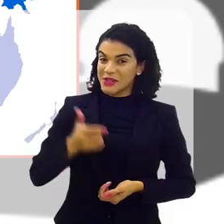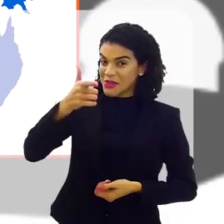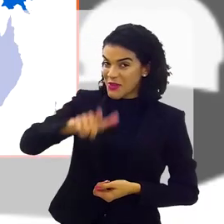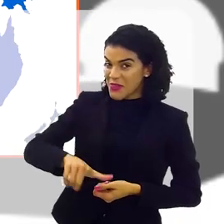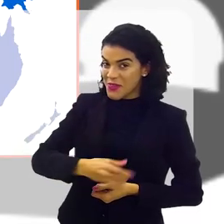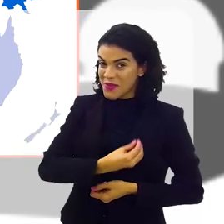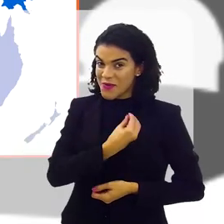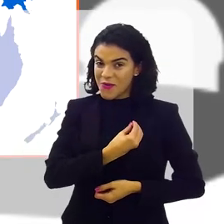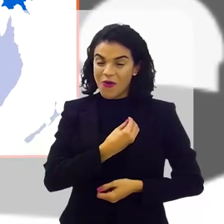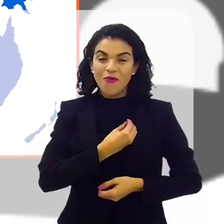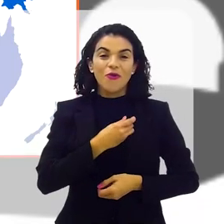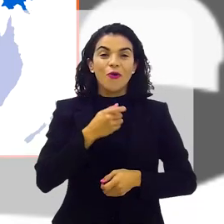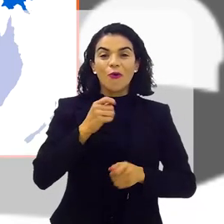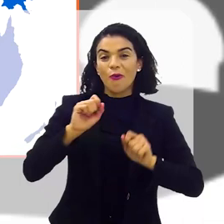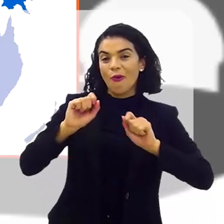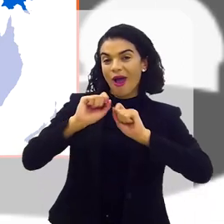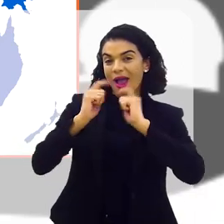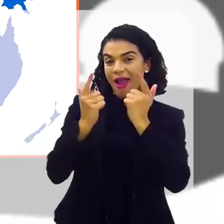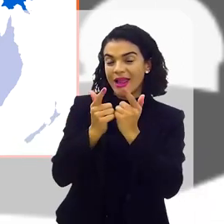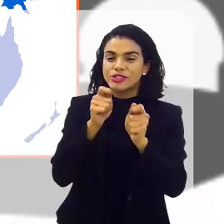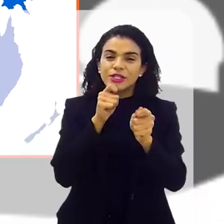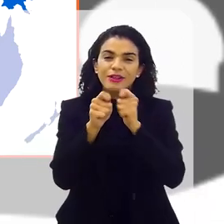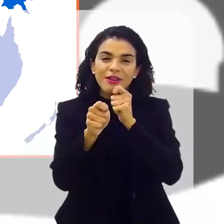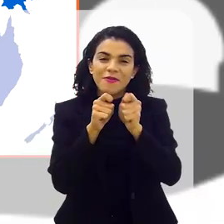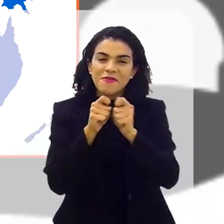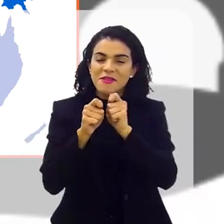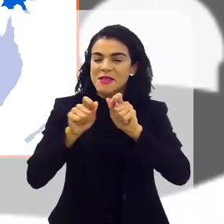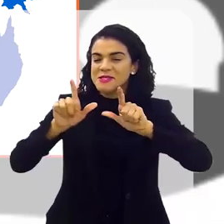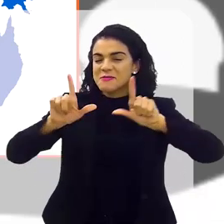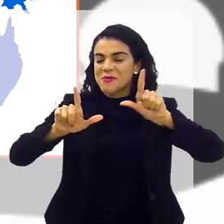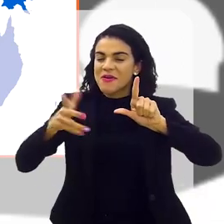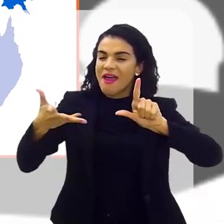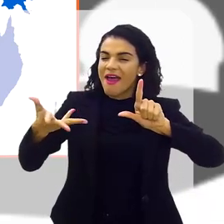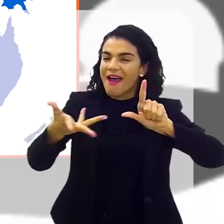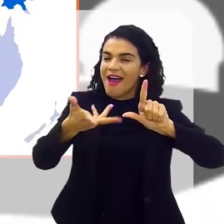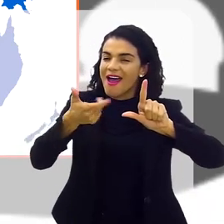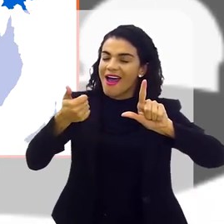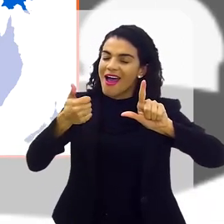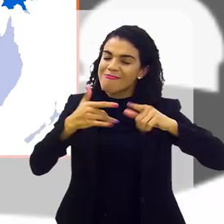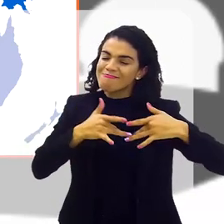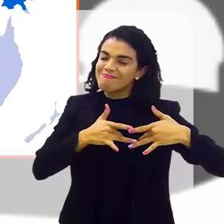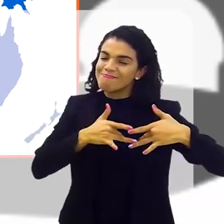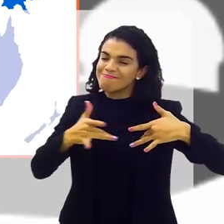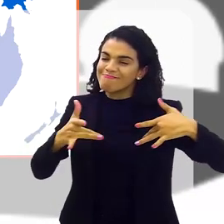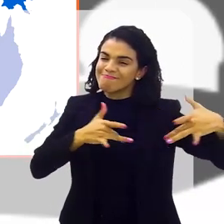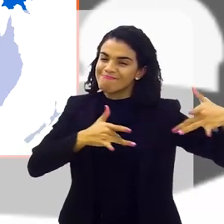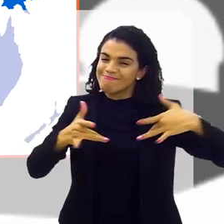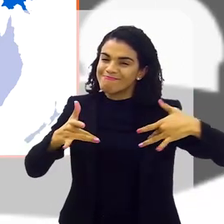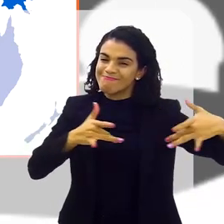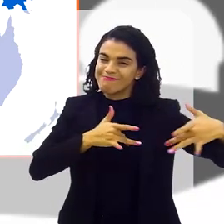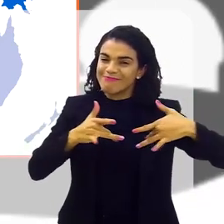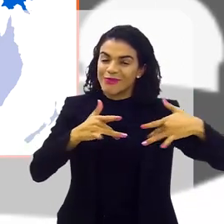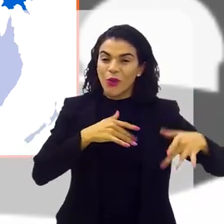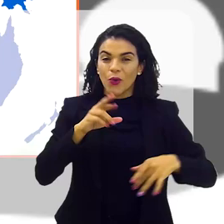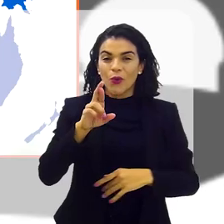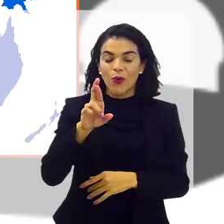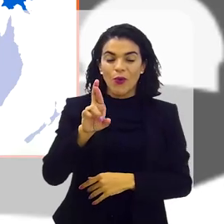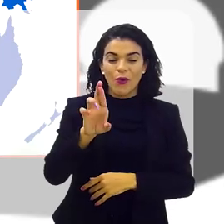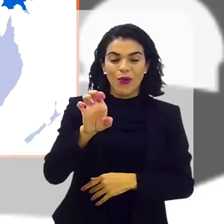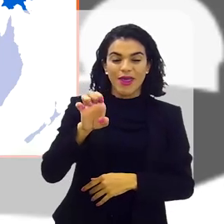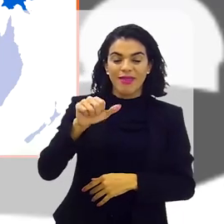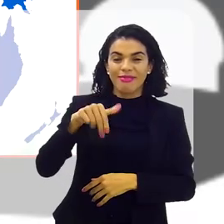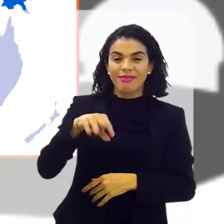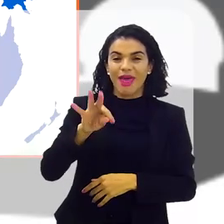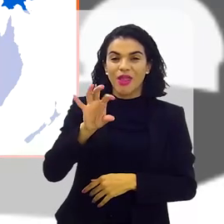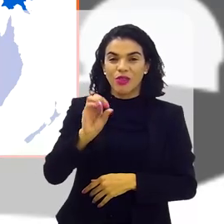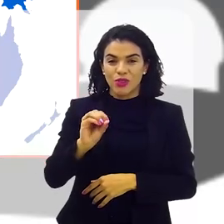de volta com alerj entrevista nesse programa adorável amoroso com Renato todo Sampaio